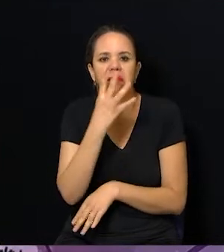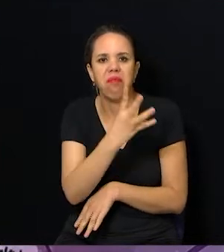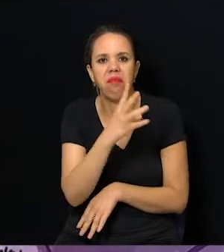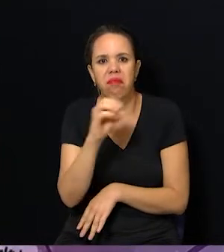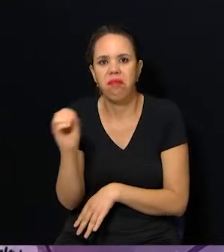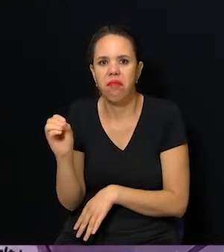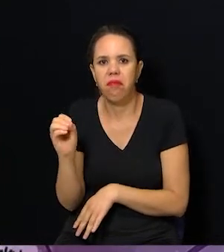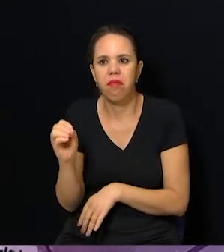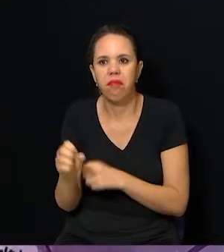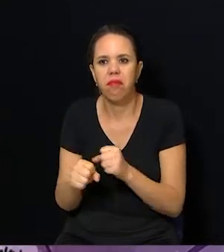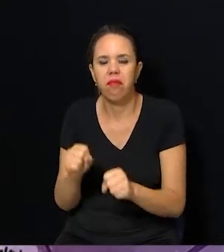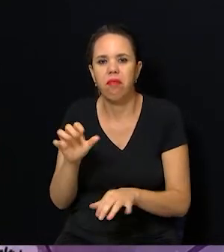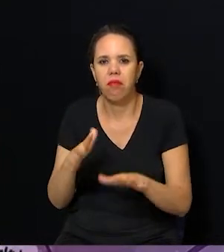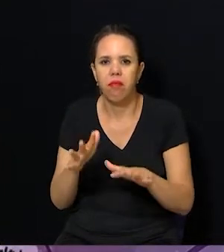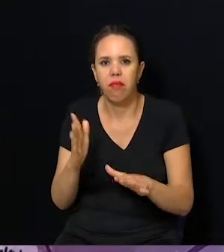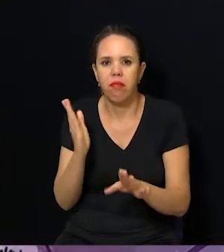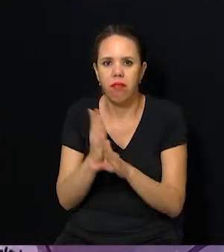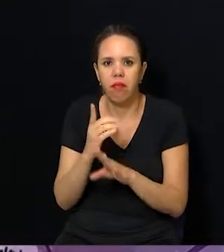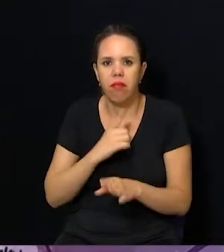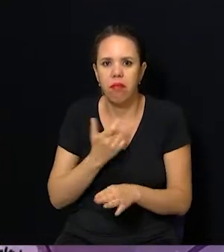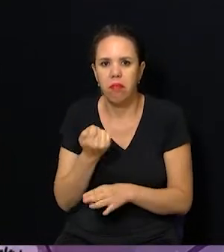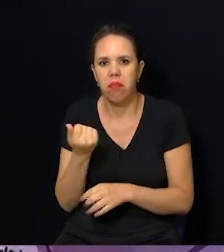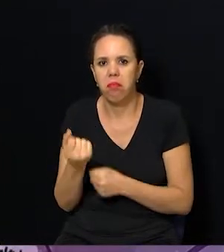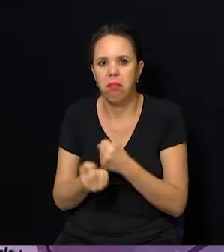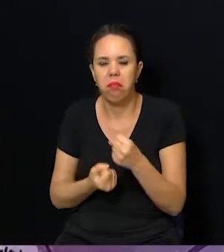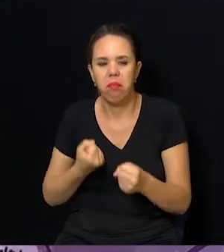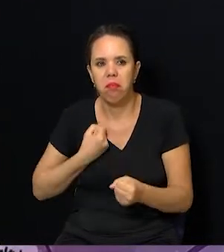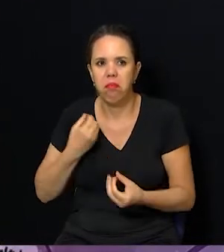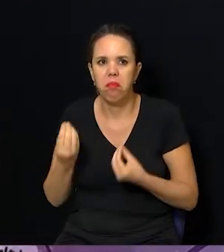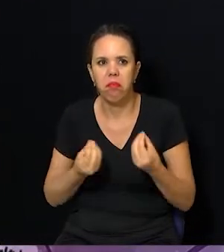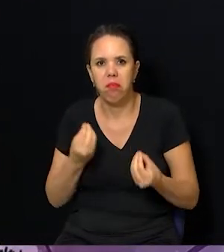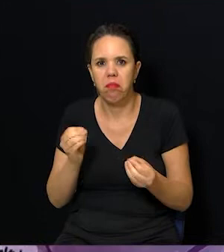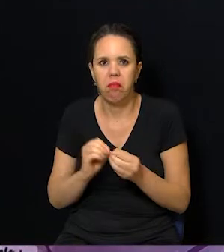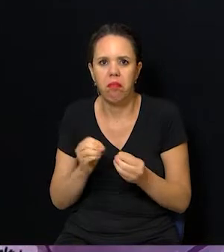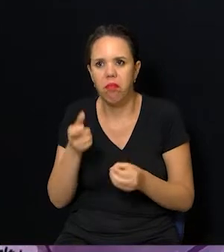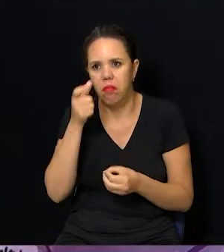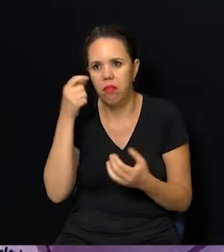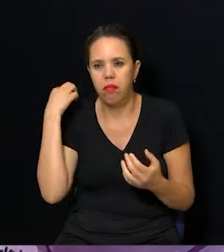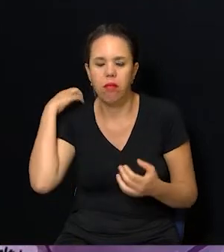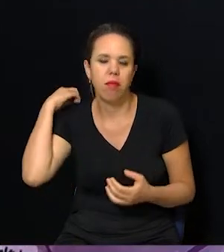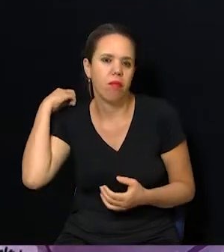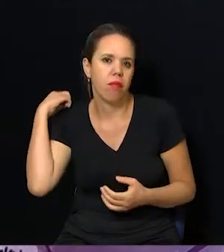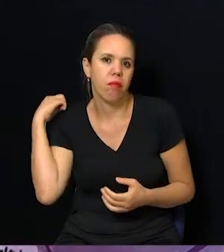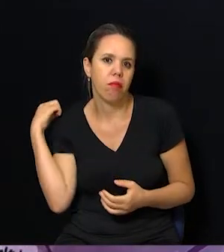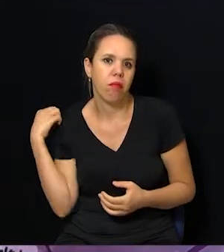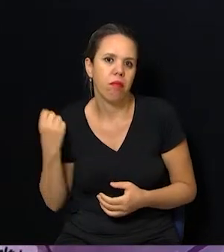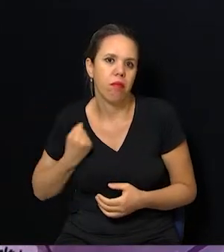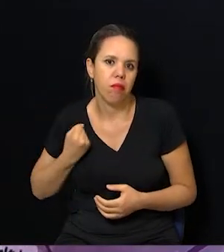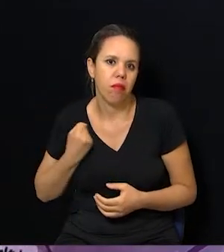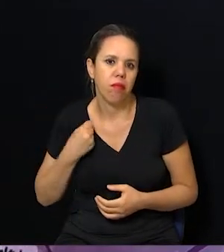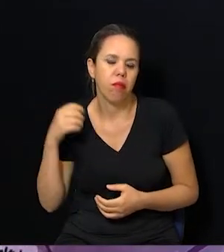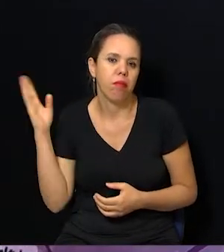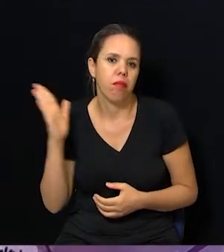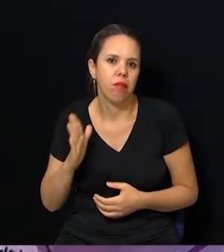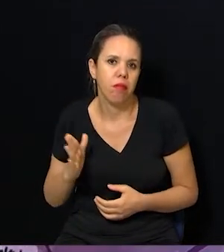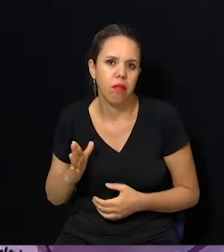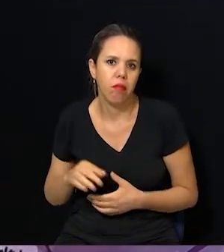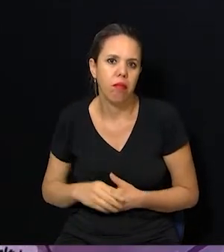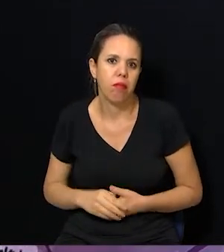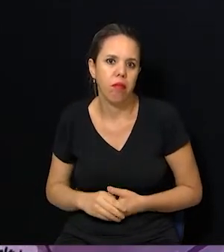400 casos por ano, em média. É pouco esse número ou como que o senhor vê? Esse é o número brasileiro,